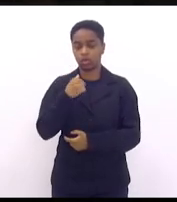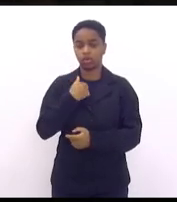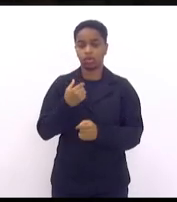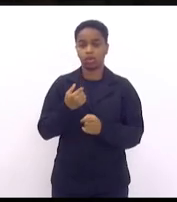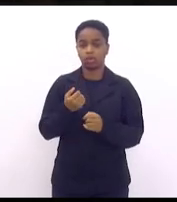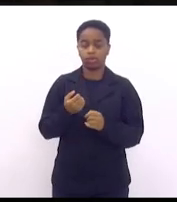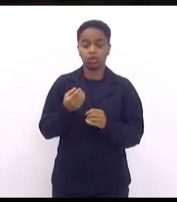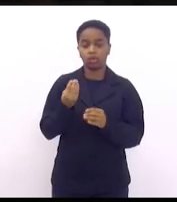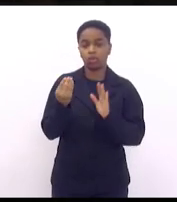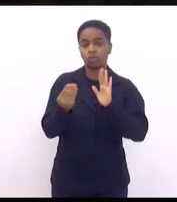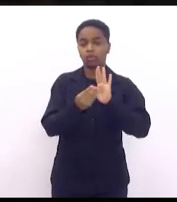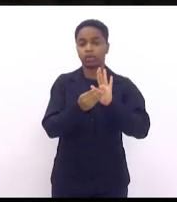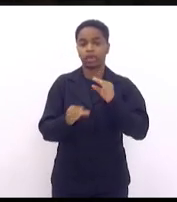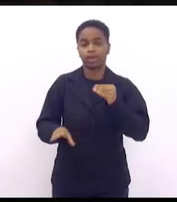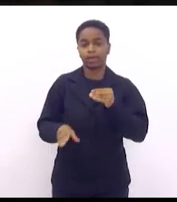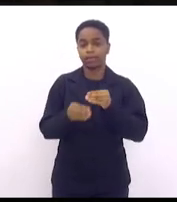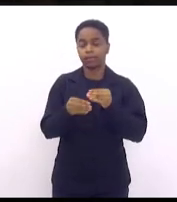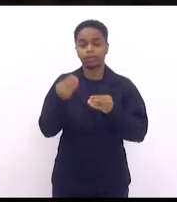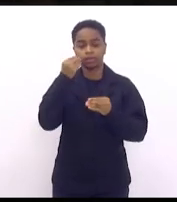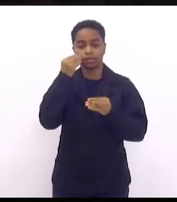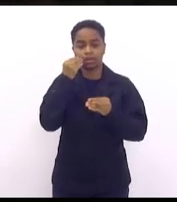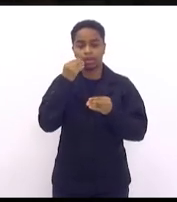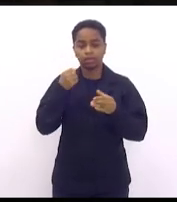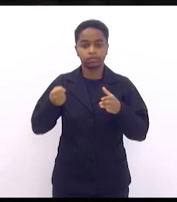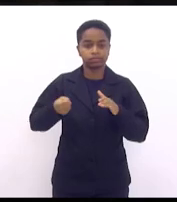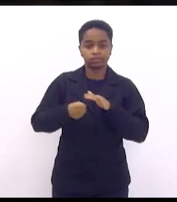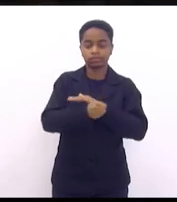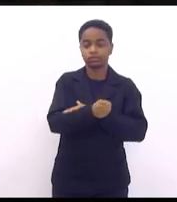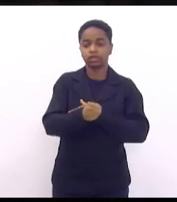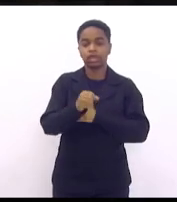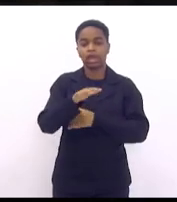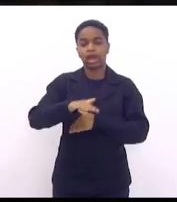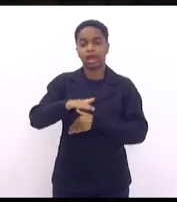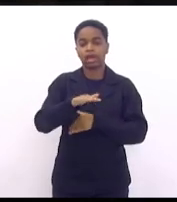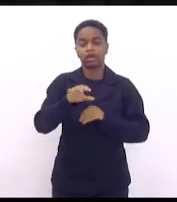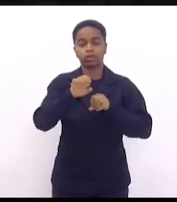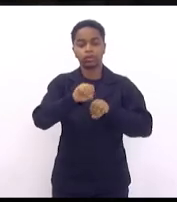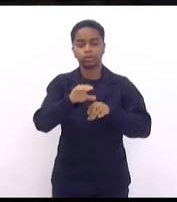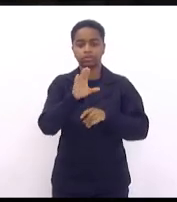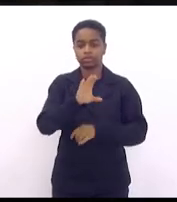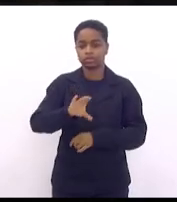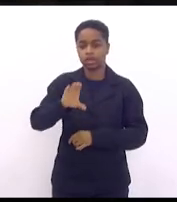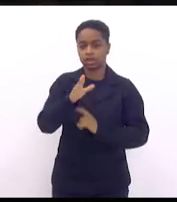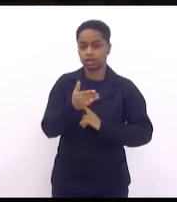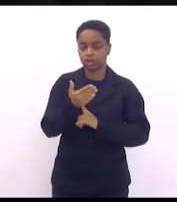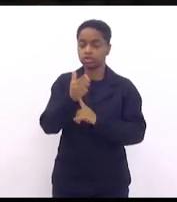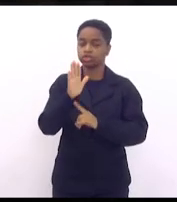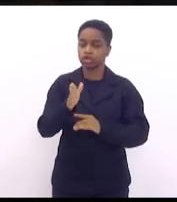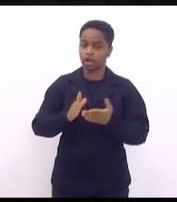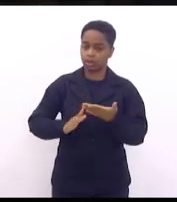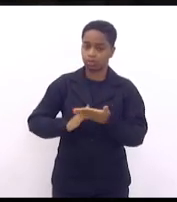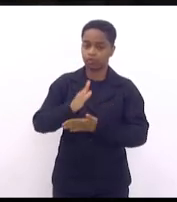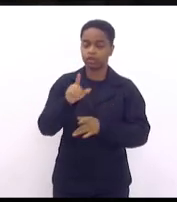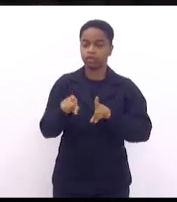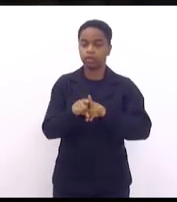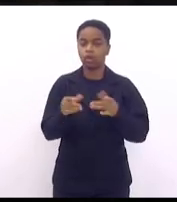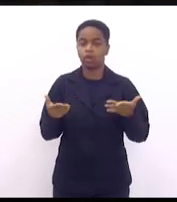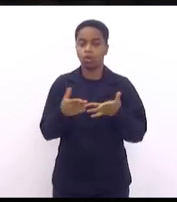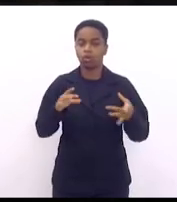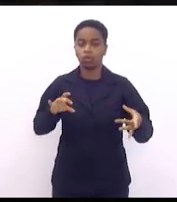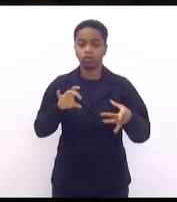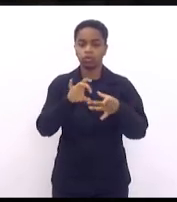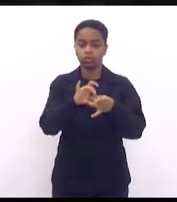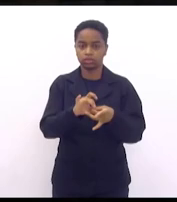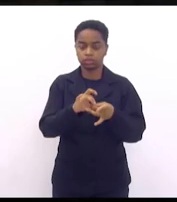a inclusão do Complexo da Educação, Ciência e Tecnologia, que foi aprovada e hoje incorpora já